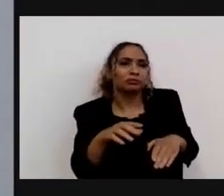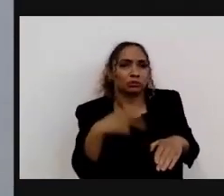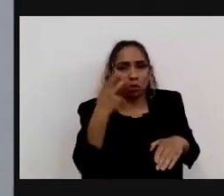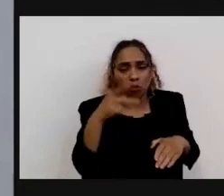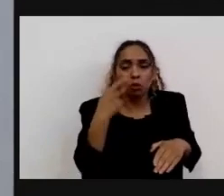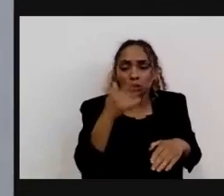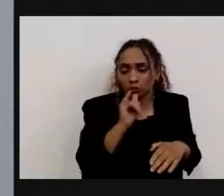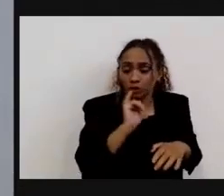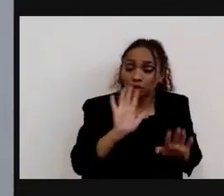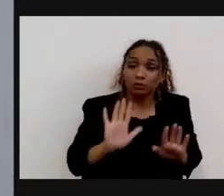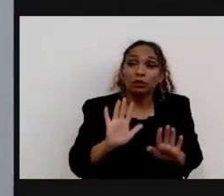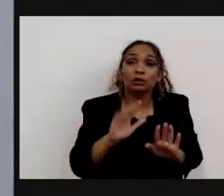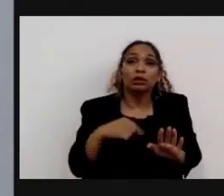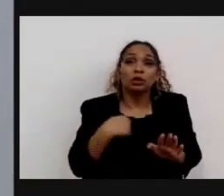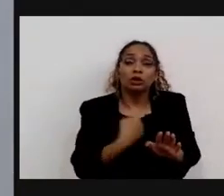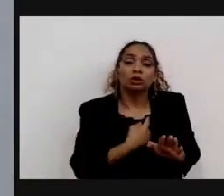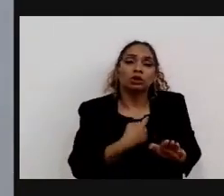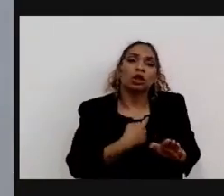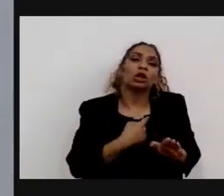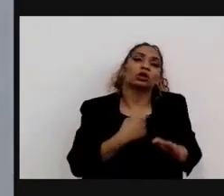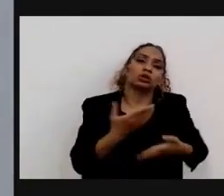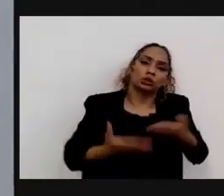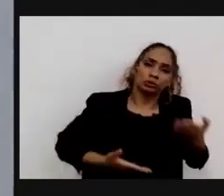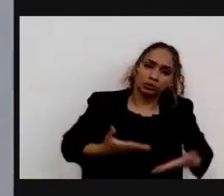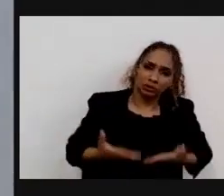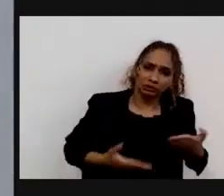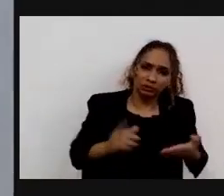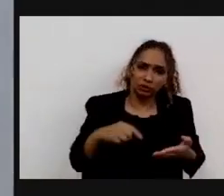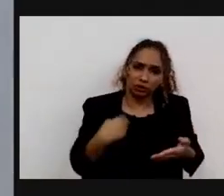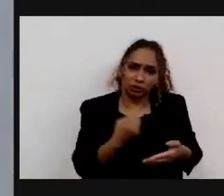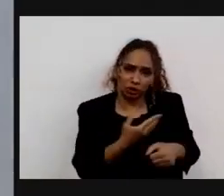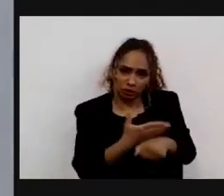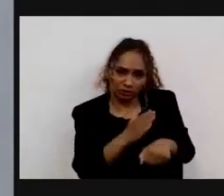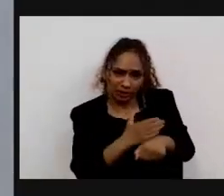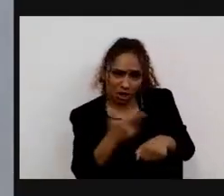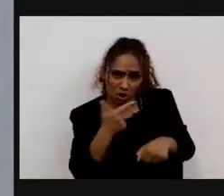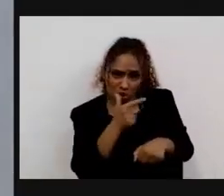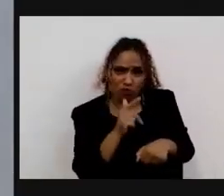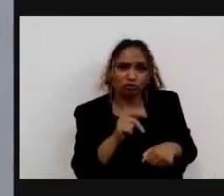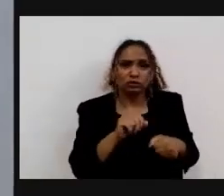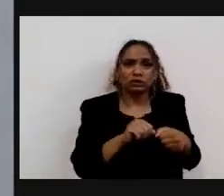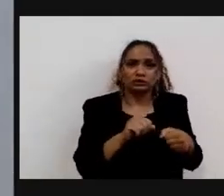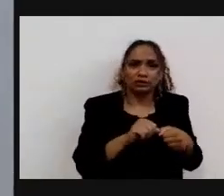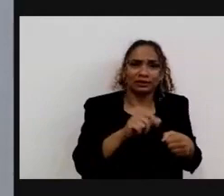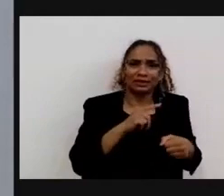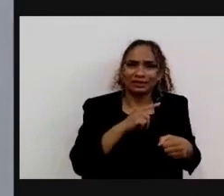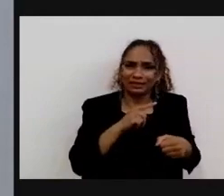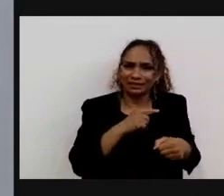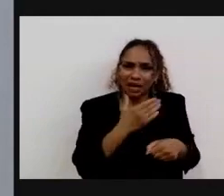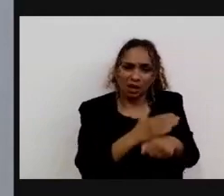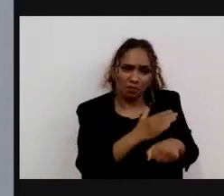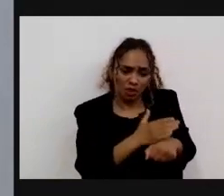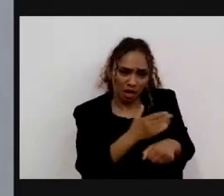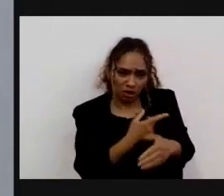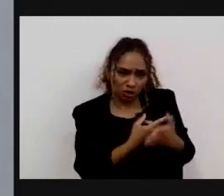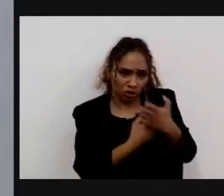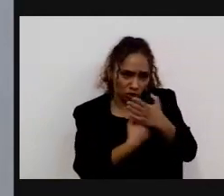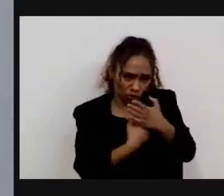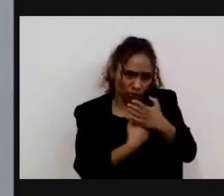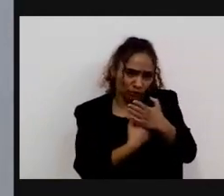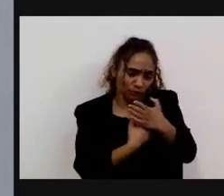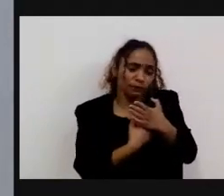mas o que a gente como servidores no nosso dia a dia na nossa prática consegue fazer existem práticas que podem nos ajudar